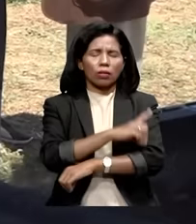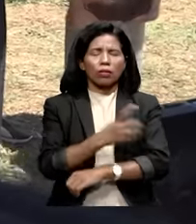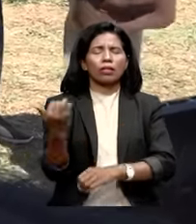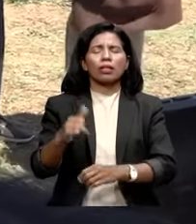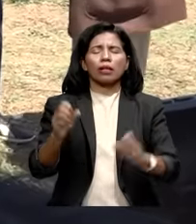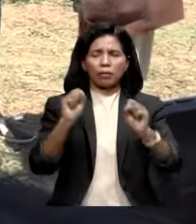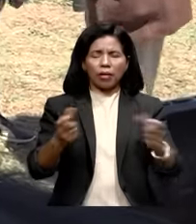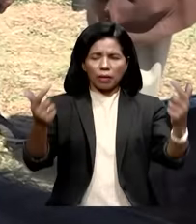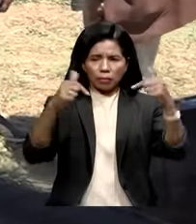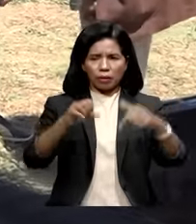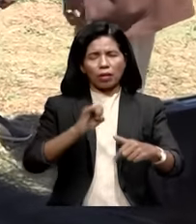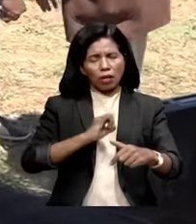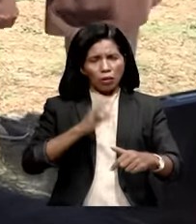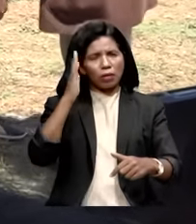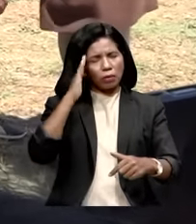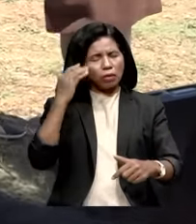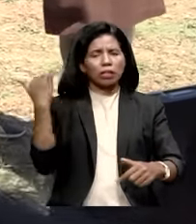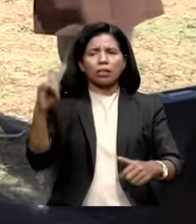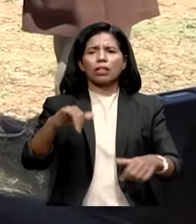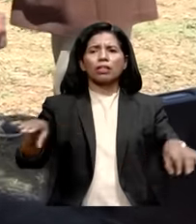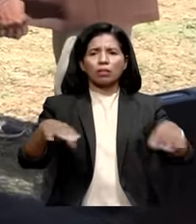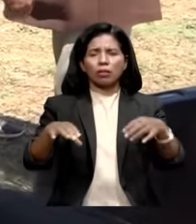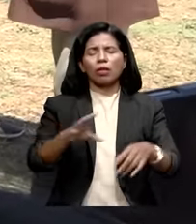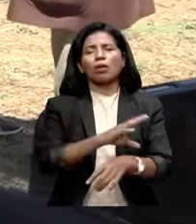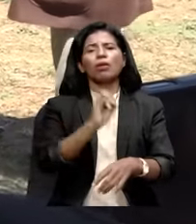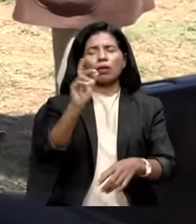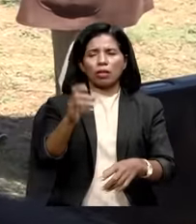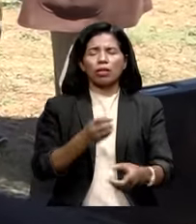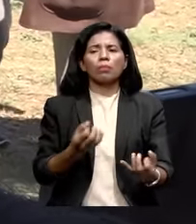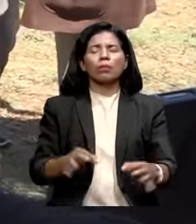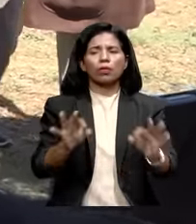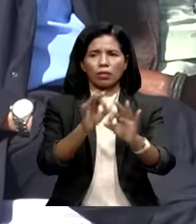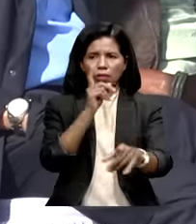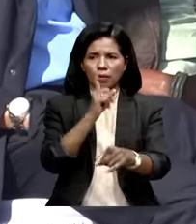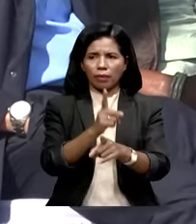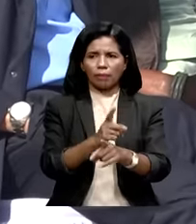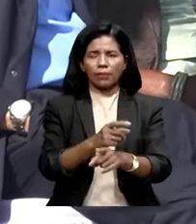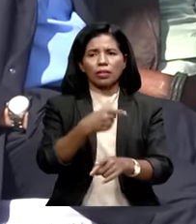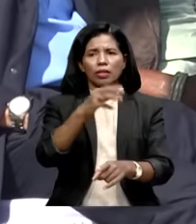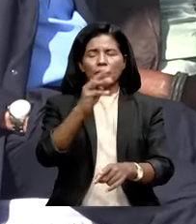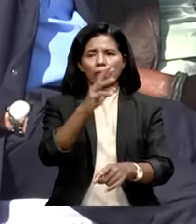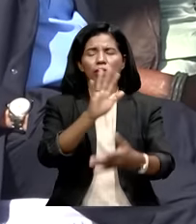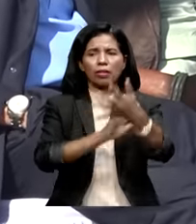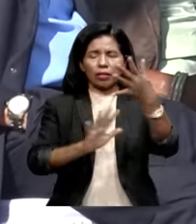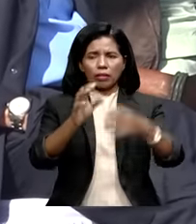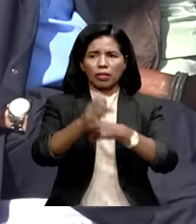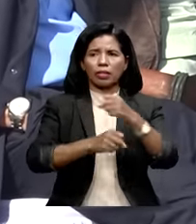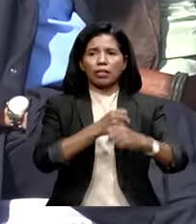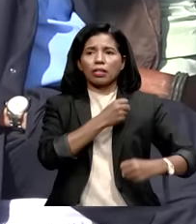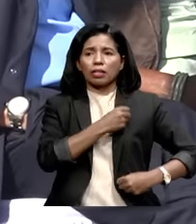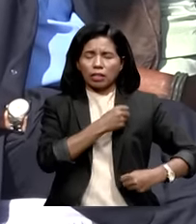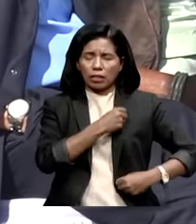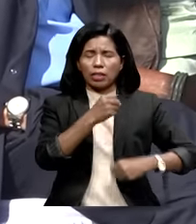Mas ao engata, sir a serviço atividade sido, nem ver que prioridade liu. Tiro observação de Yemen e a cerimônia aniversário falentil